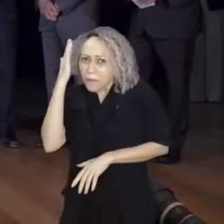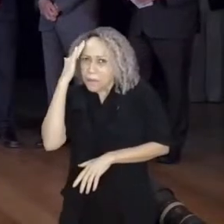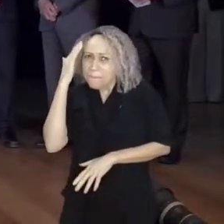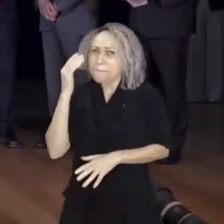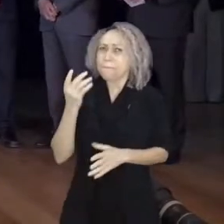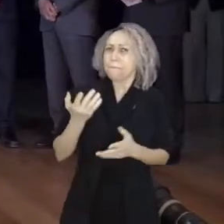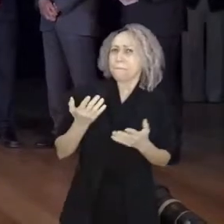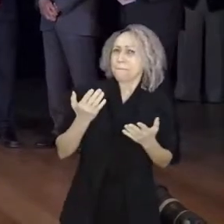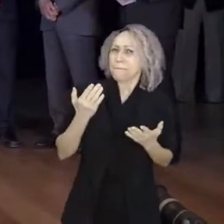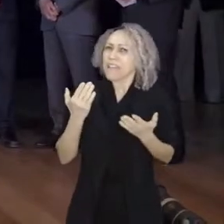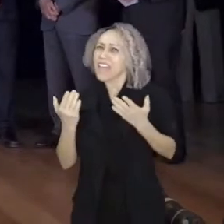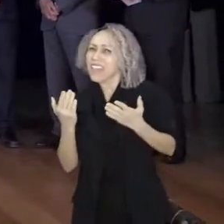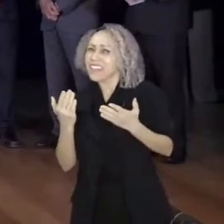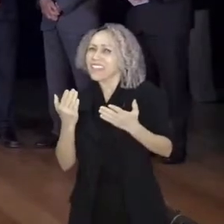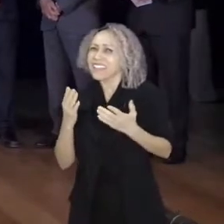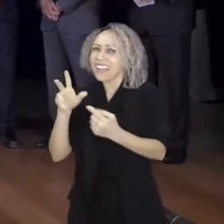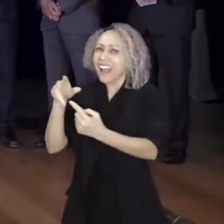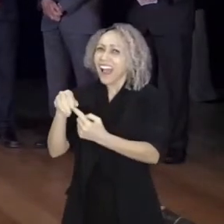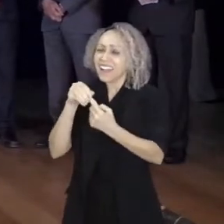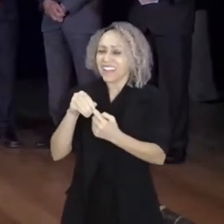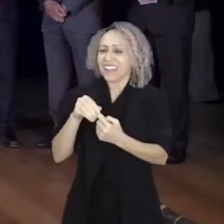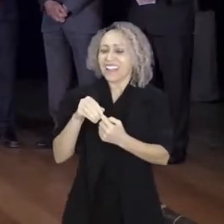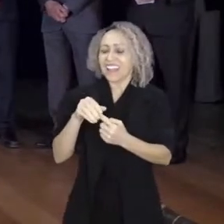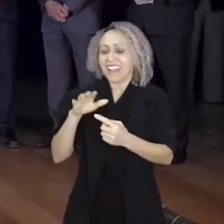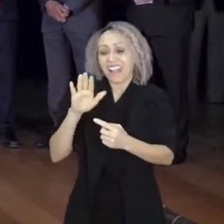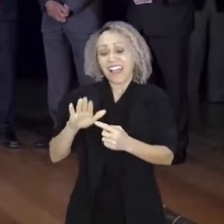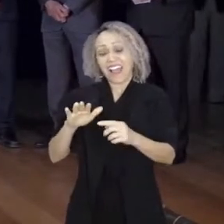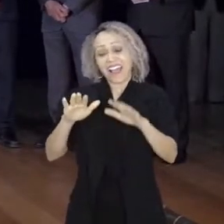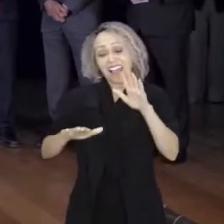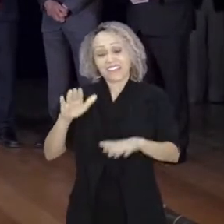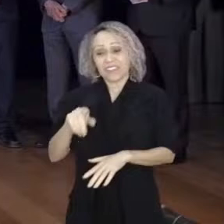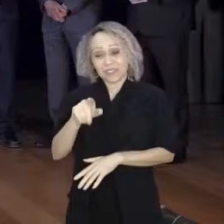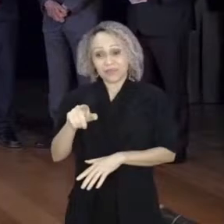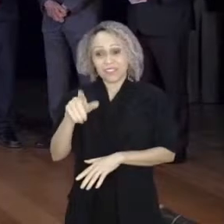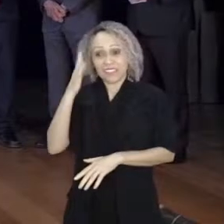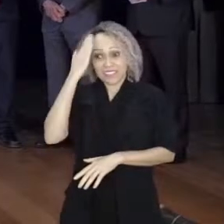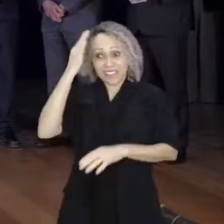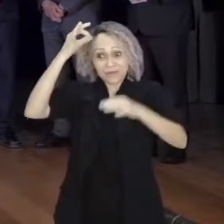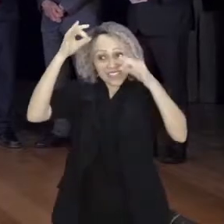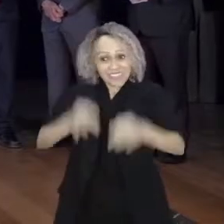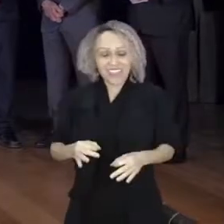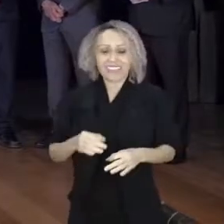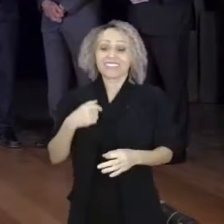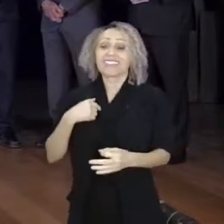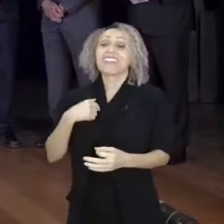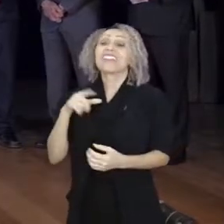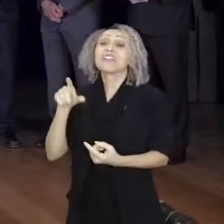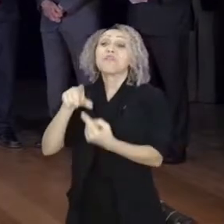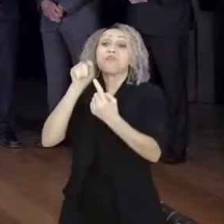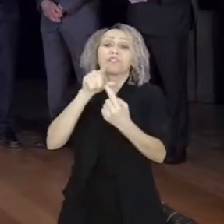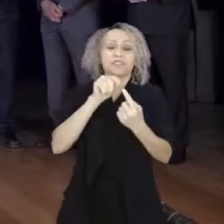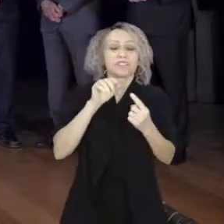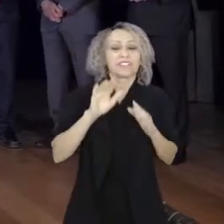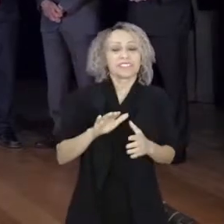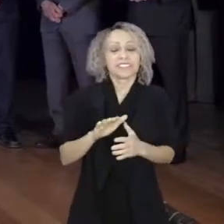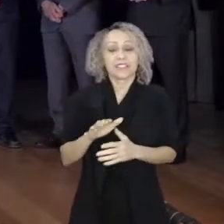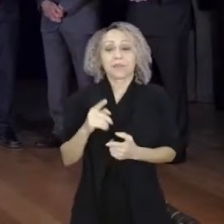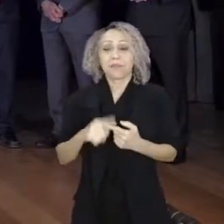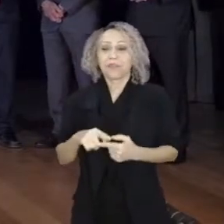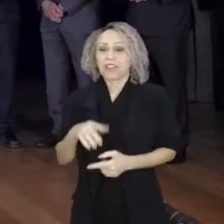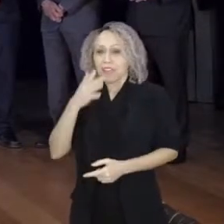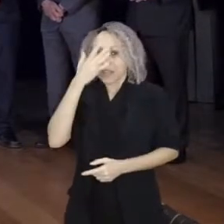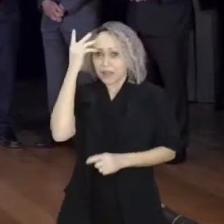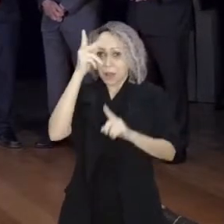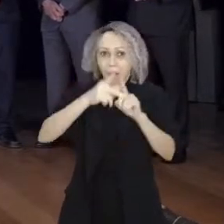no jornal, sabe, as notícias, e eu fico sabendo que é verdade e sou obrigado a dizer que não é verdade, é porque